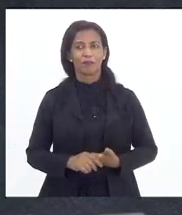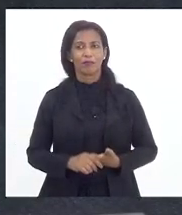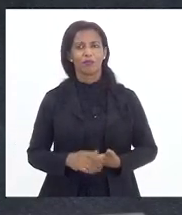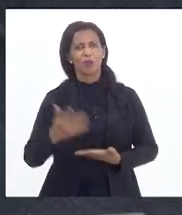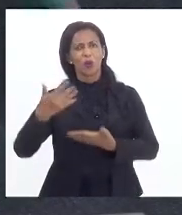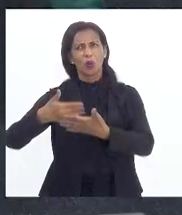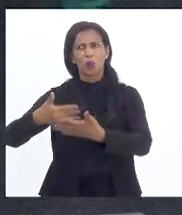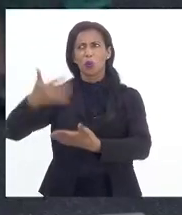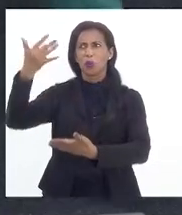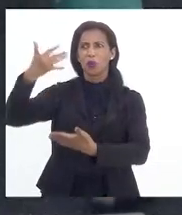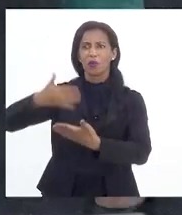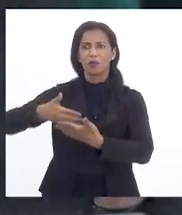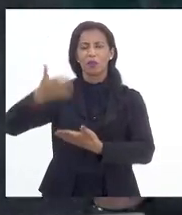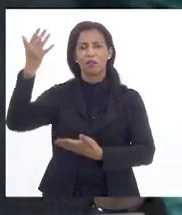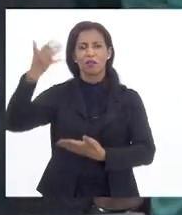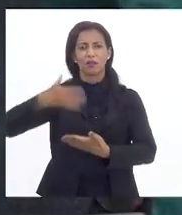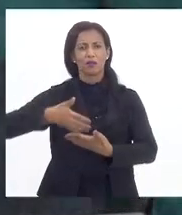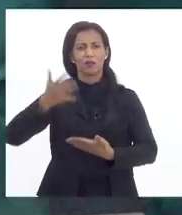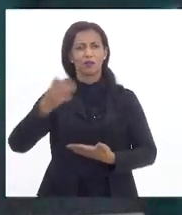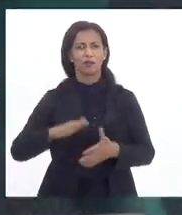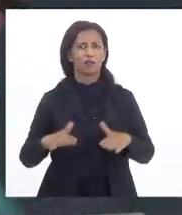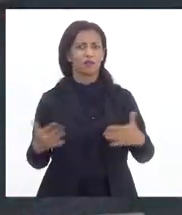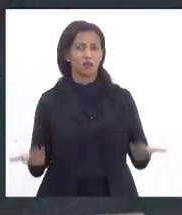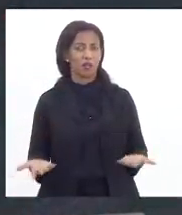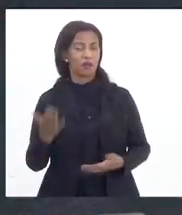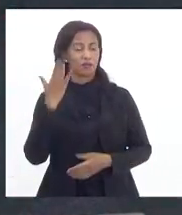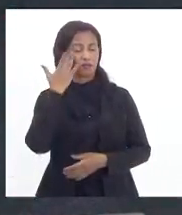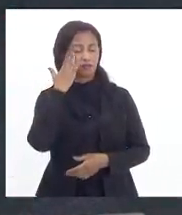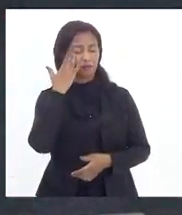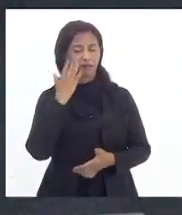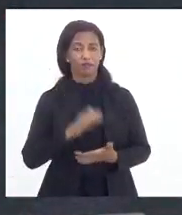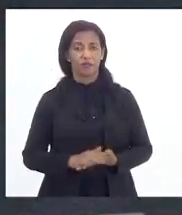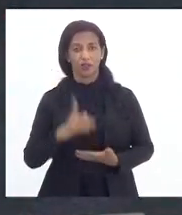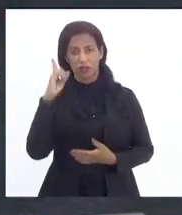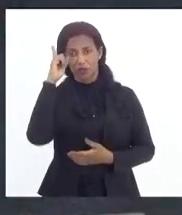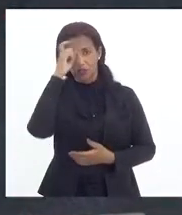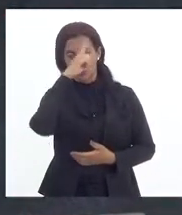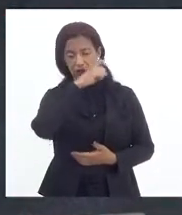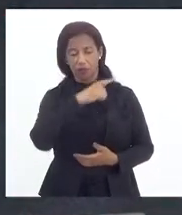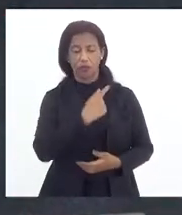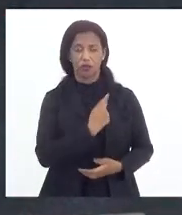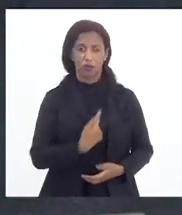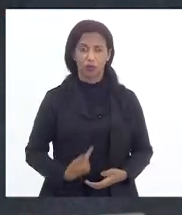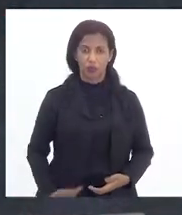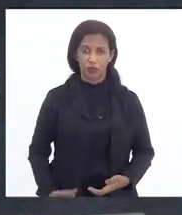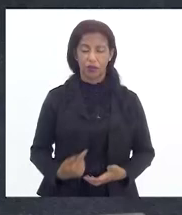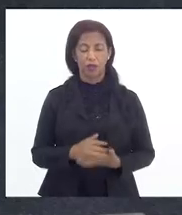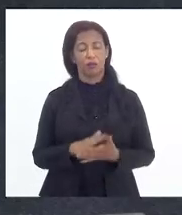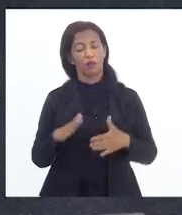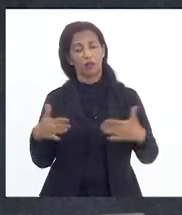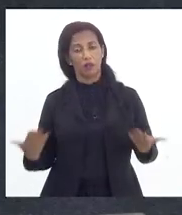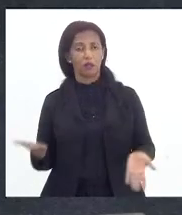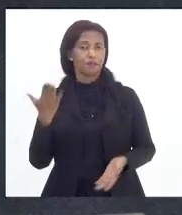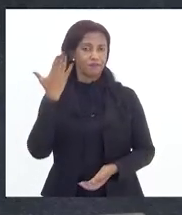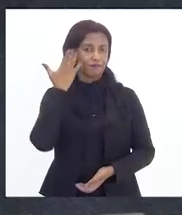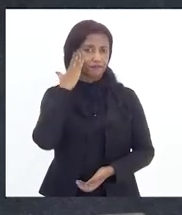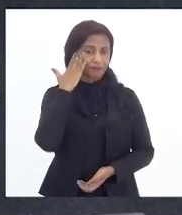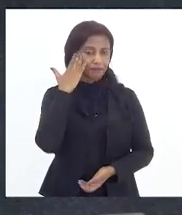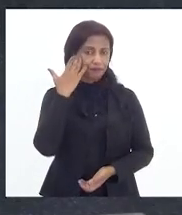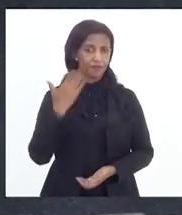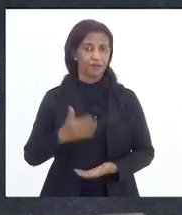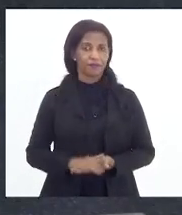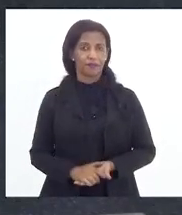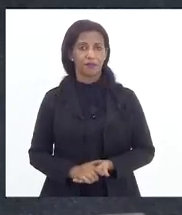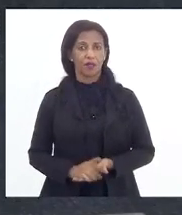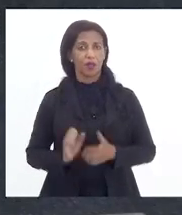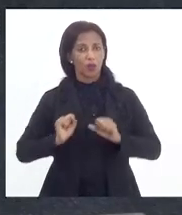apresentação que foi feita aqui claro que a gente entende as dificuldades do governo claro que a gente entende